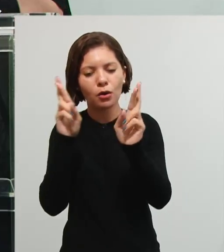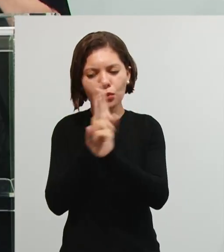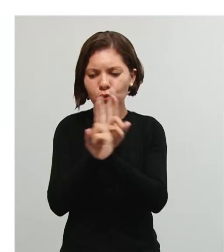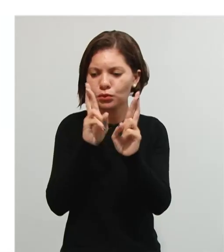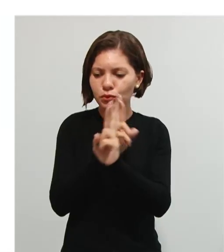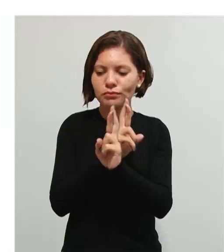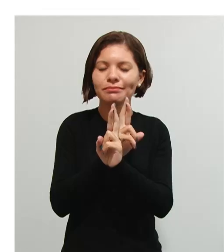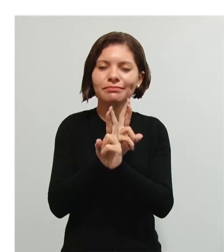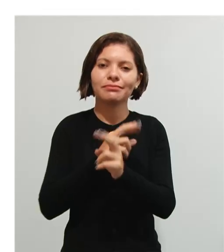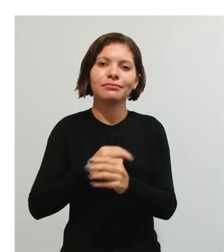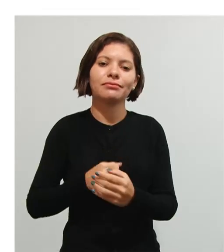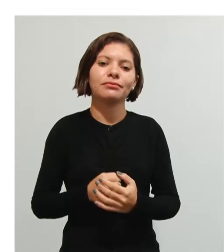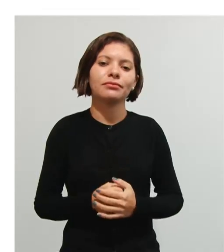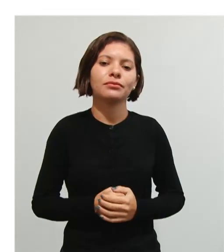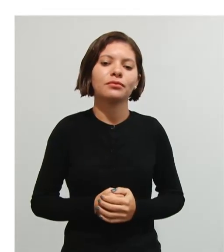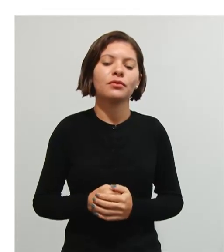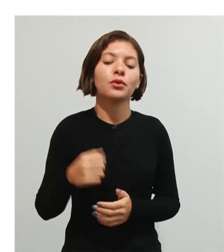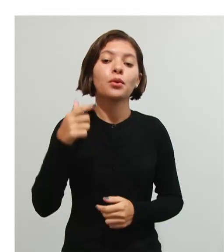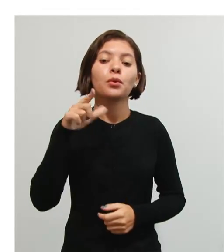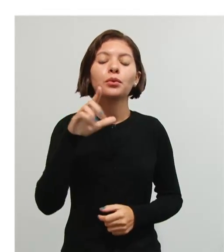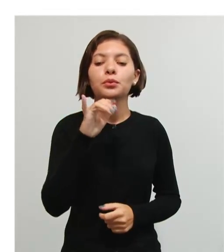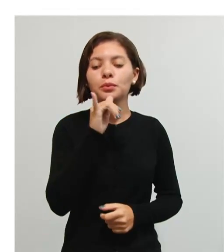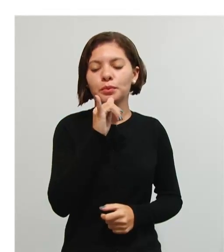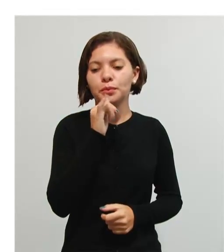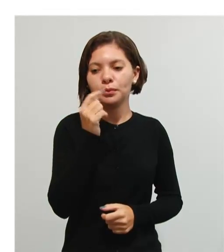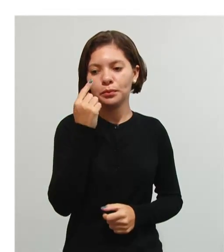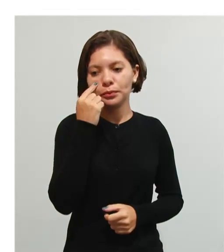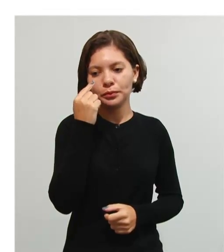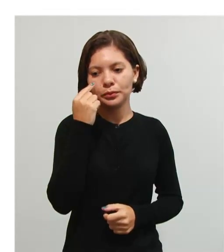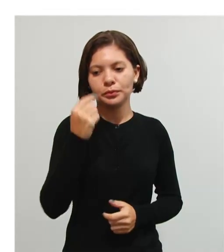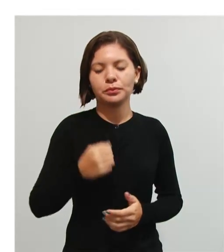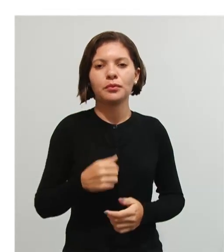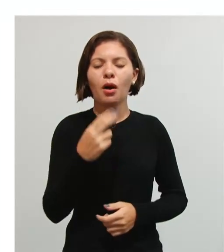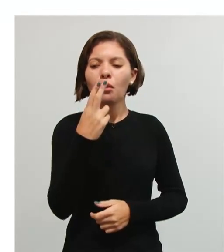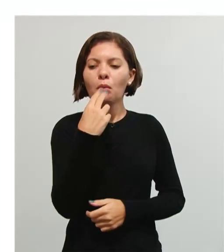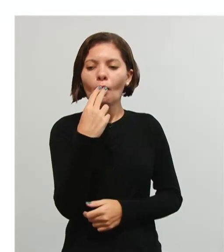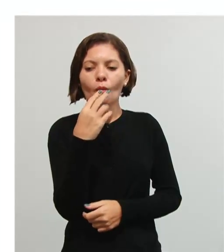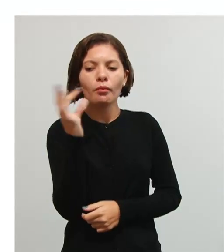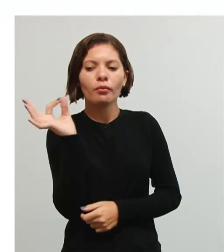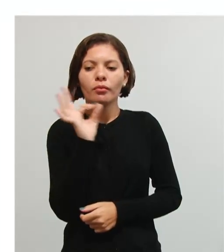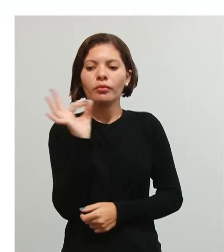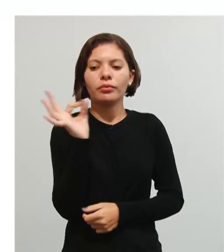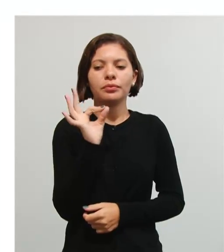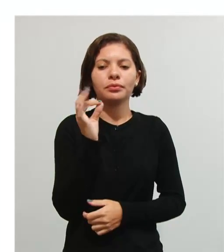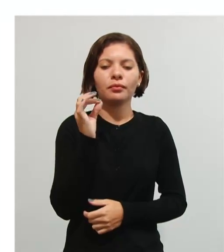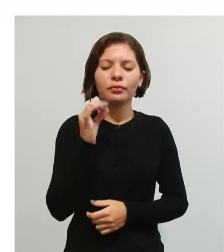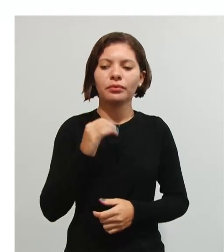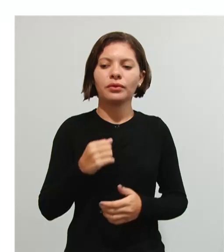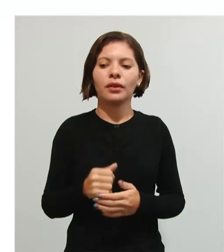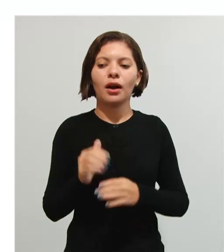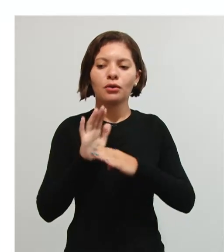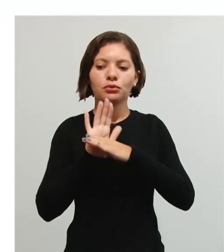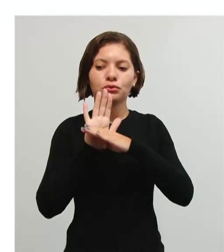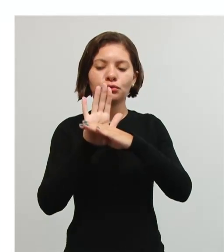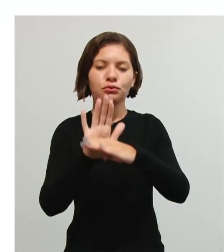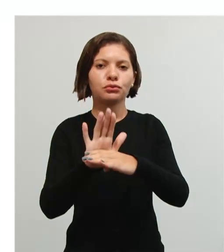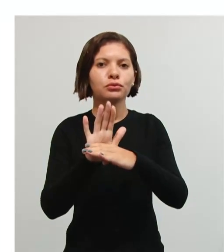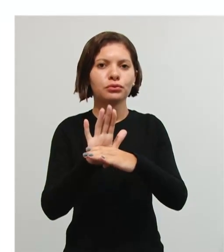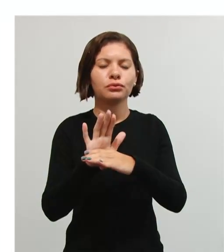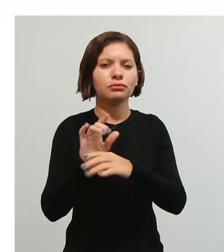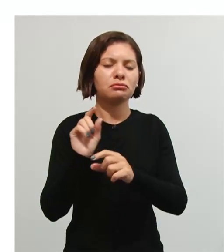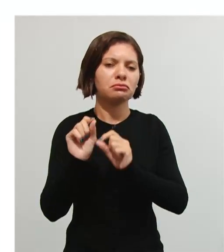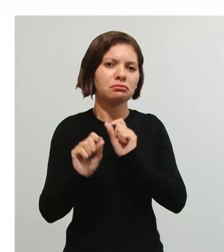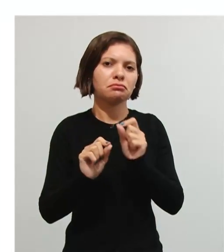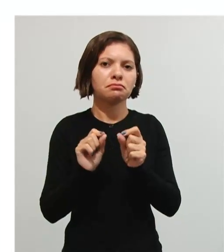elas. Outro exemplo aqui, a desnutrição contribui para o rebaixamento intelectual.